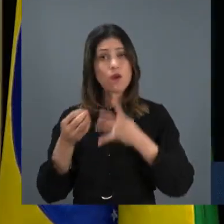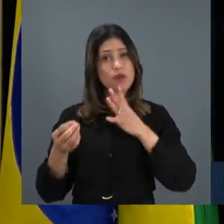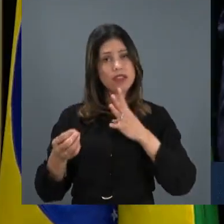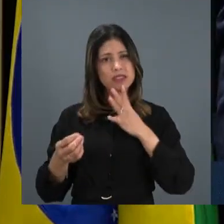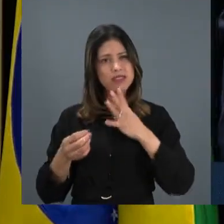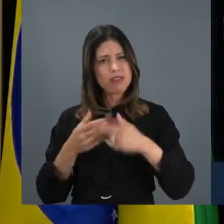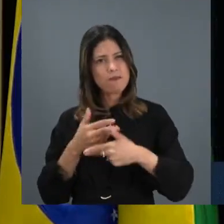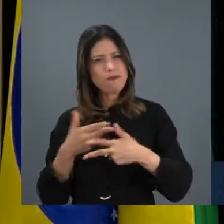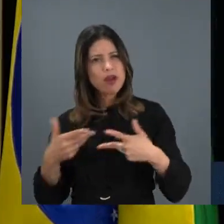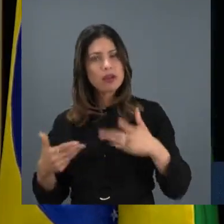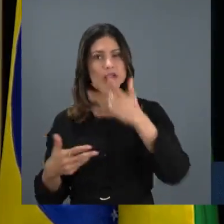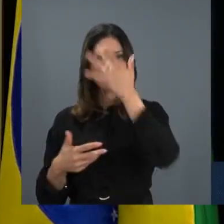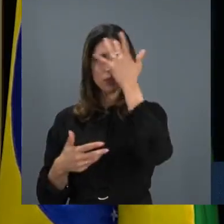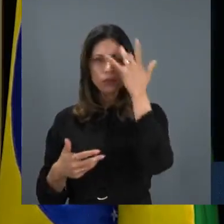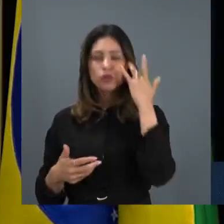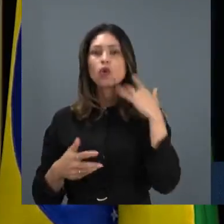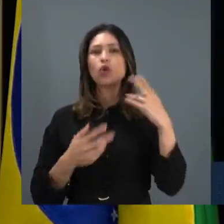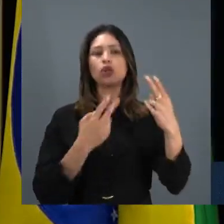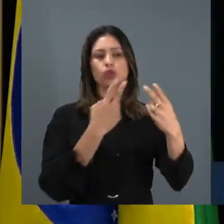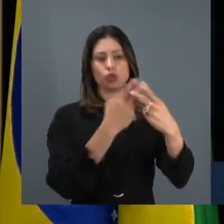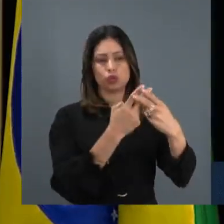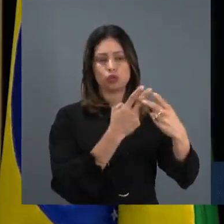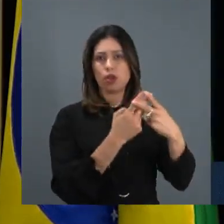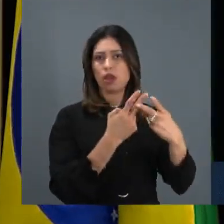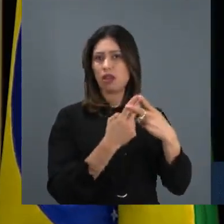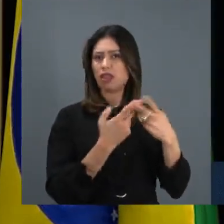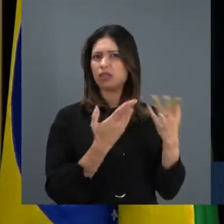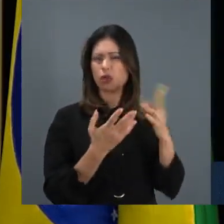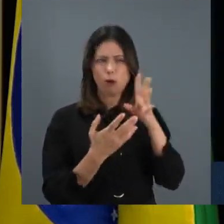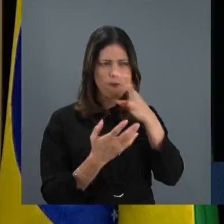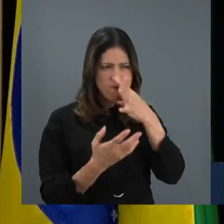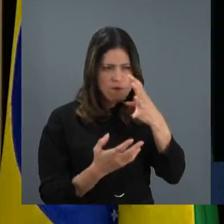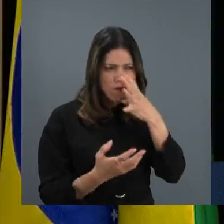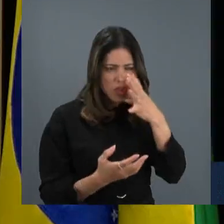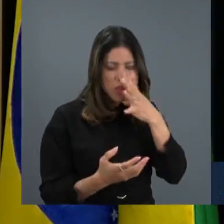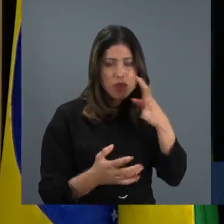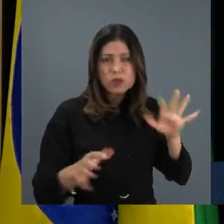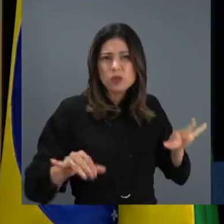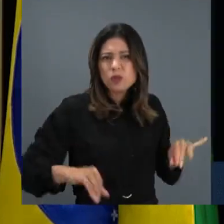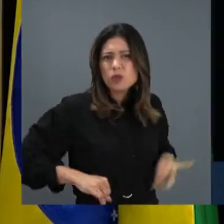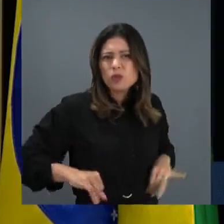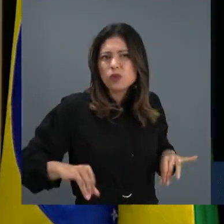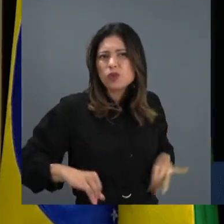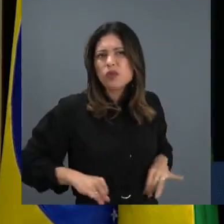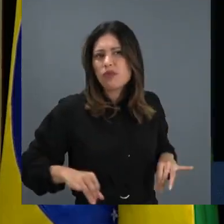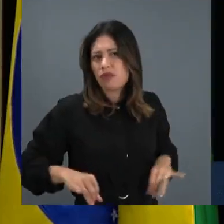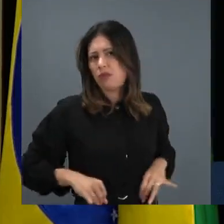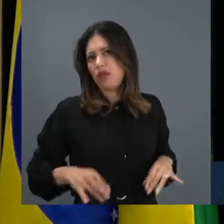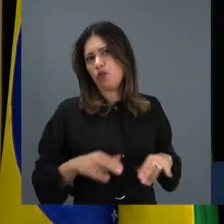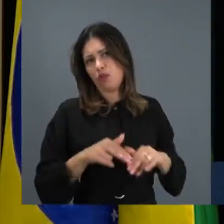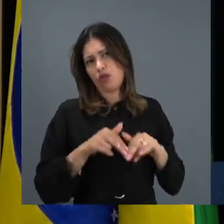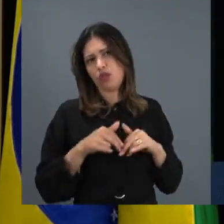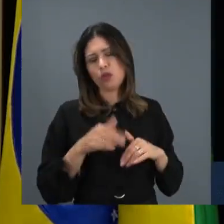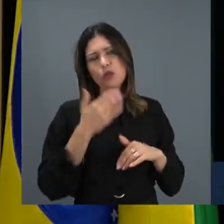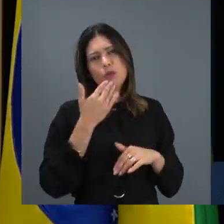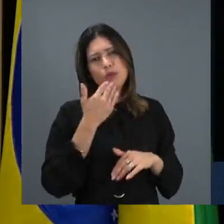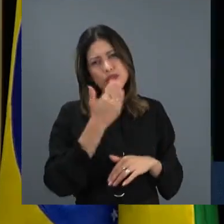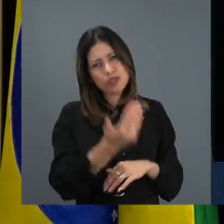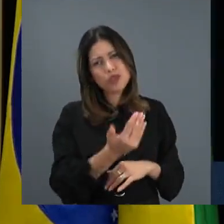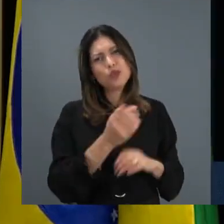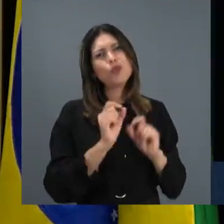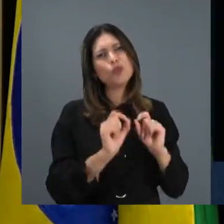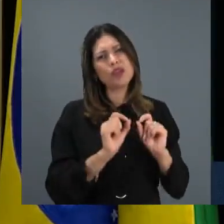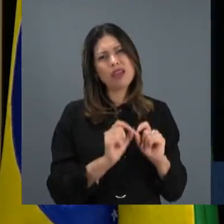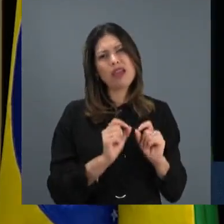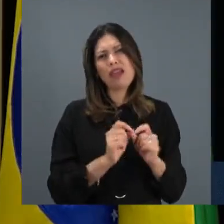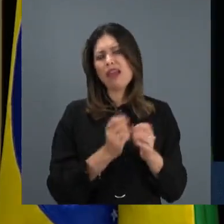nos presídios e constatar o brutal sofrimento. Por isso, estamos aqui apelando para que cessem essas